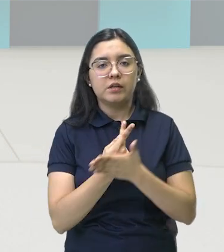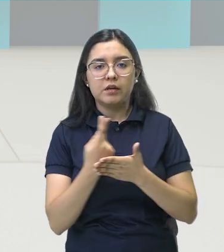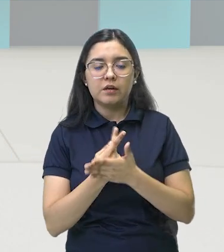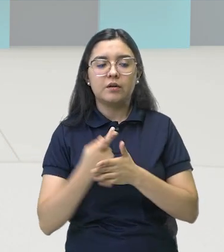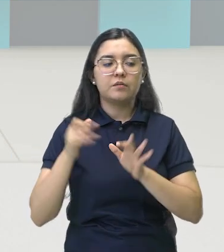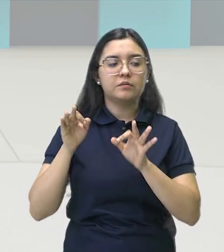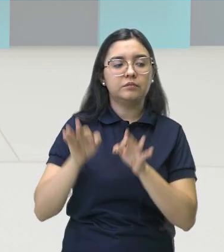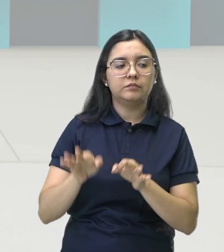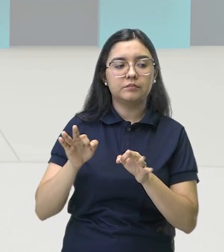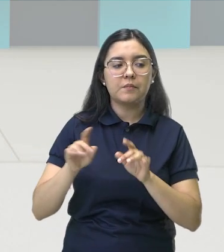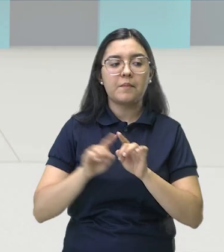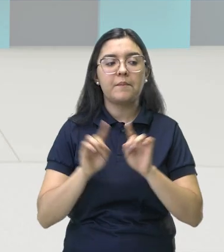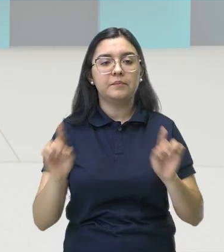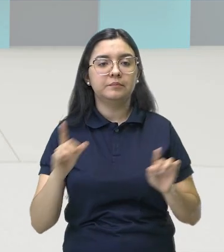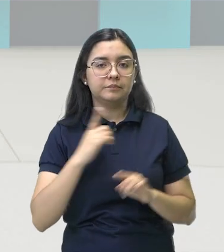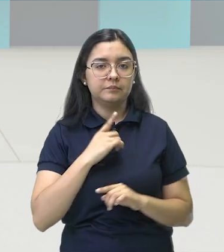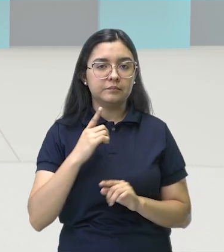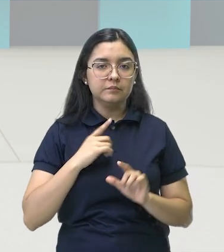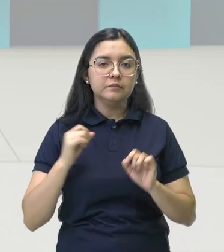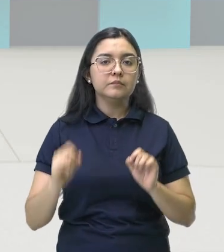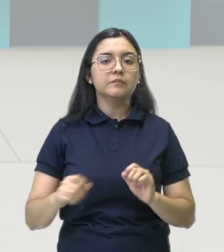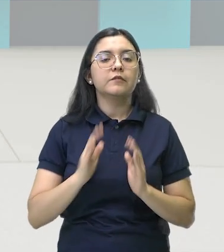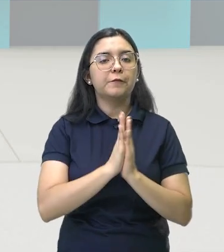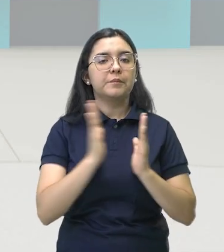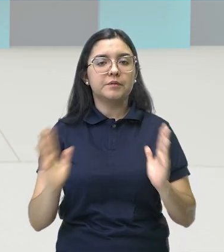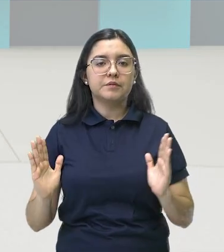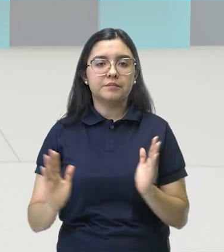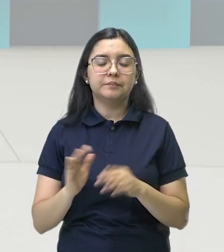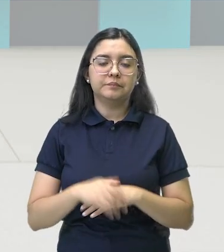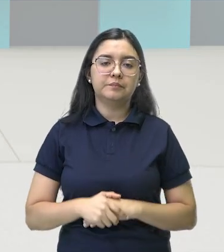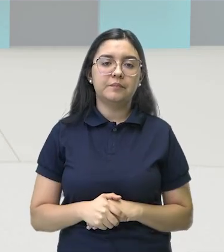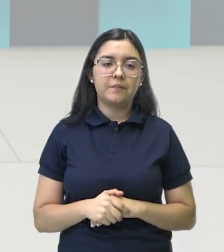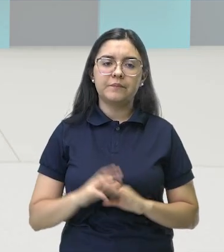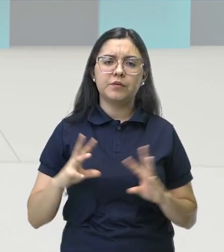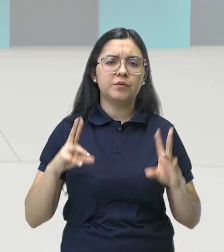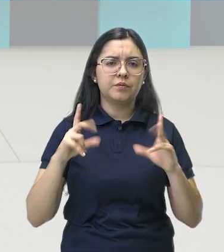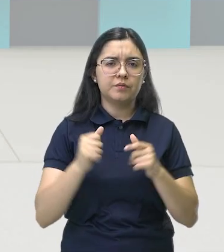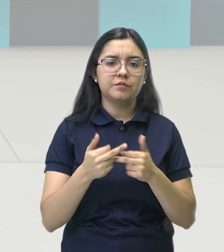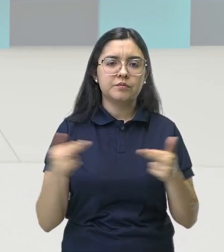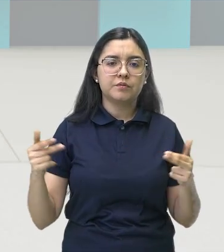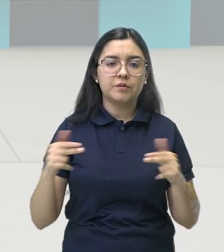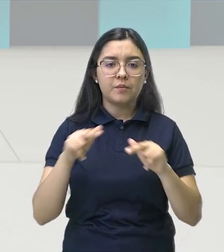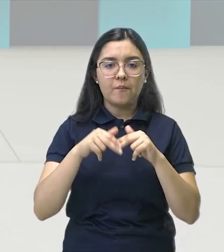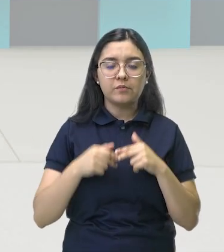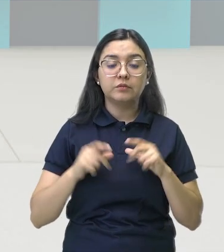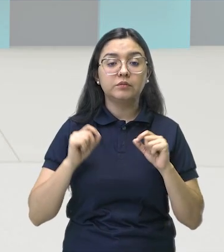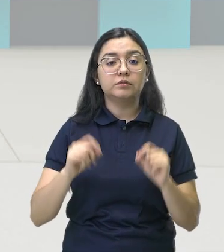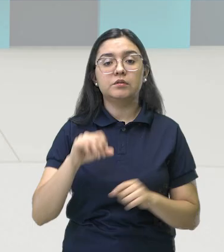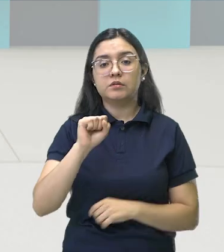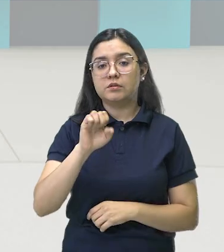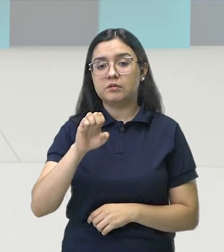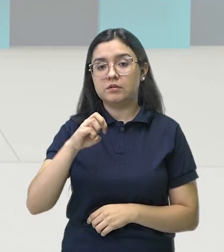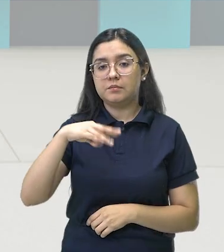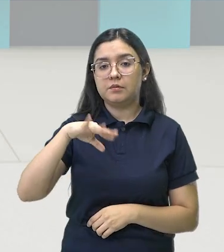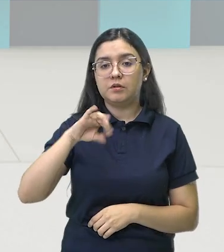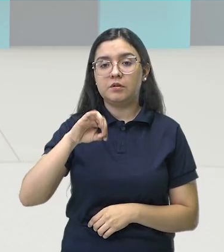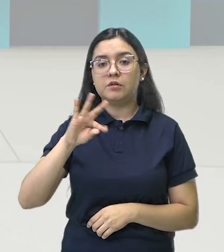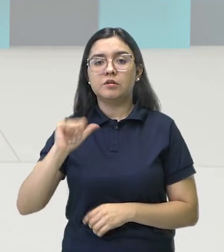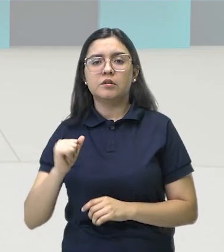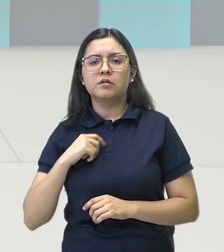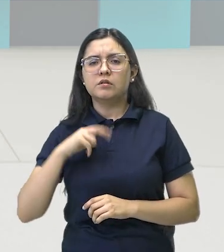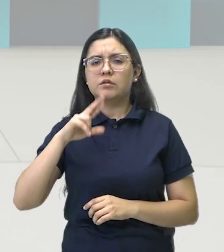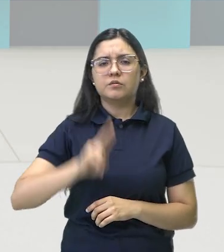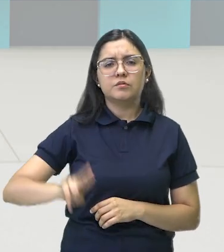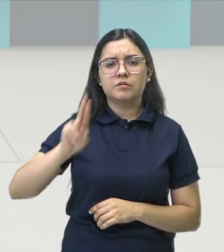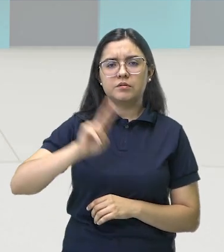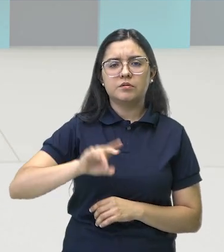acertos. Mas houve algo processual. E isso é em tudo. Por isso que a semiótica ela não é utilizada apenas para a